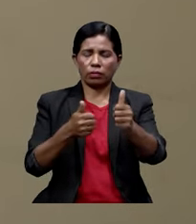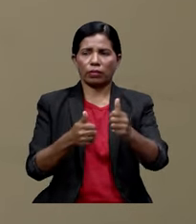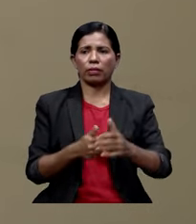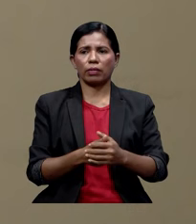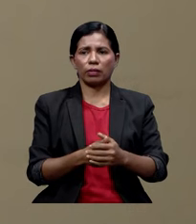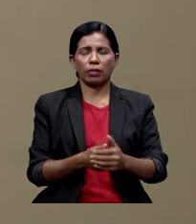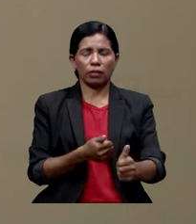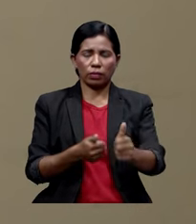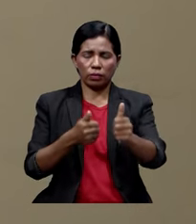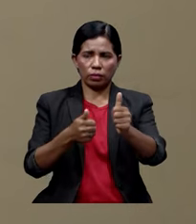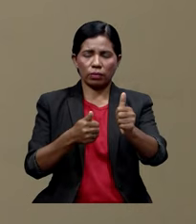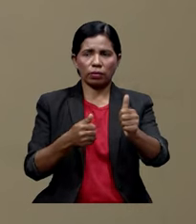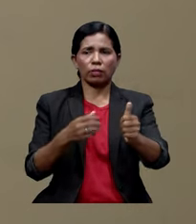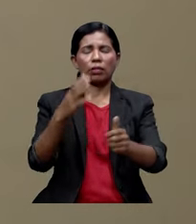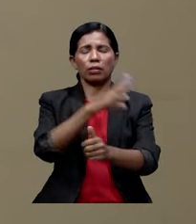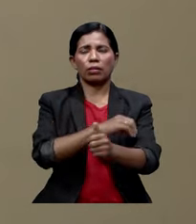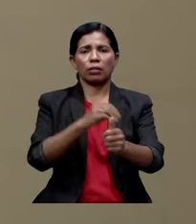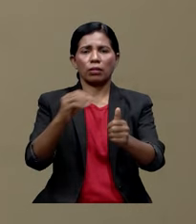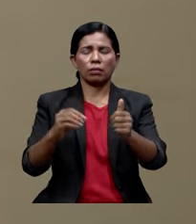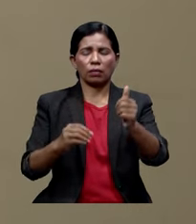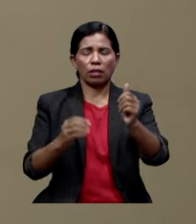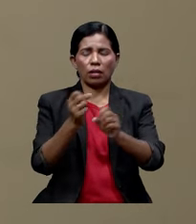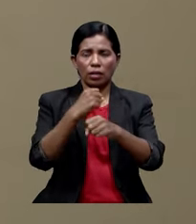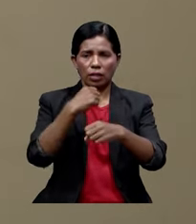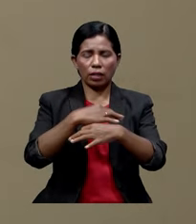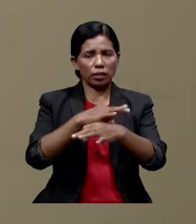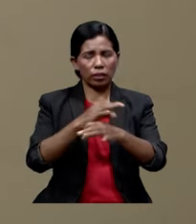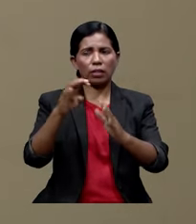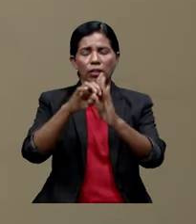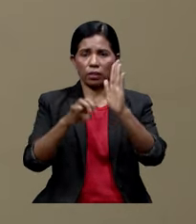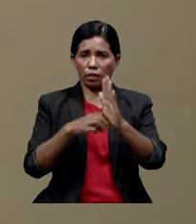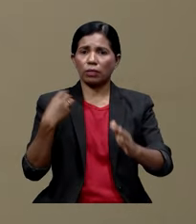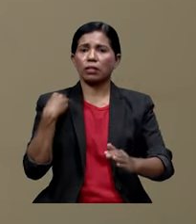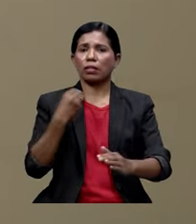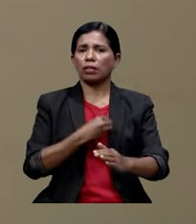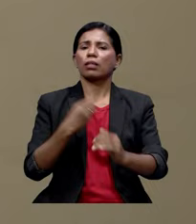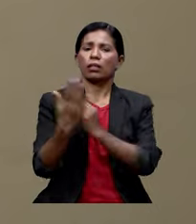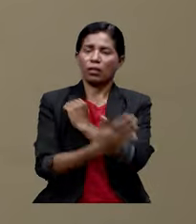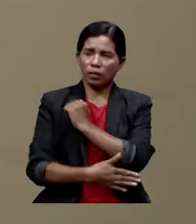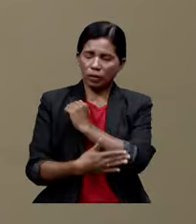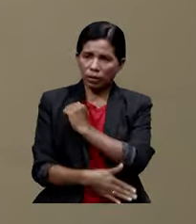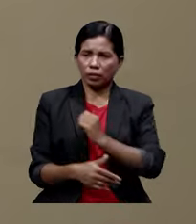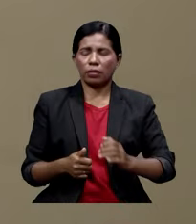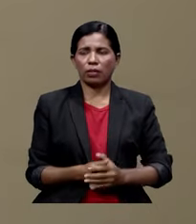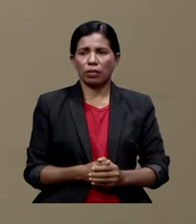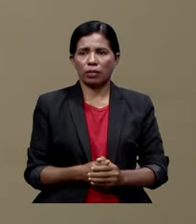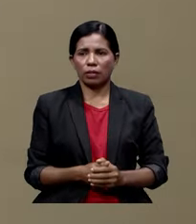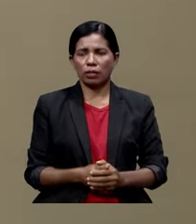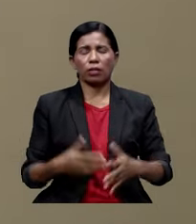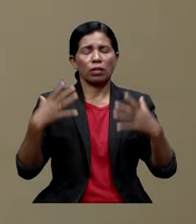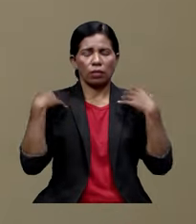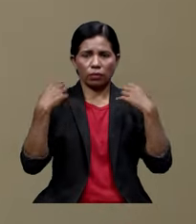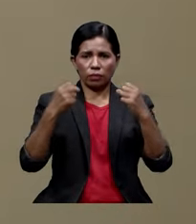da construção do Estado. O nosso país, para ser forte no